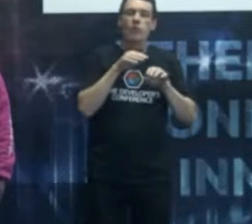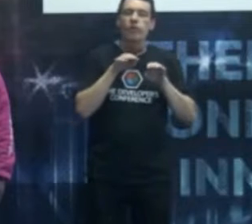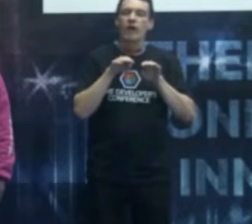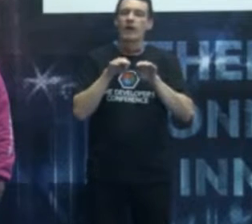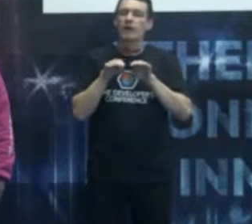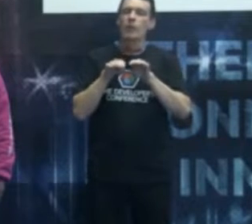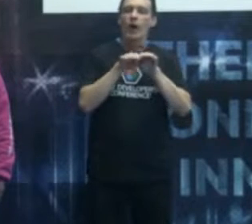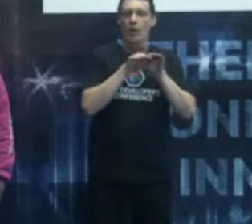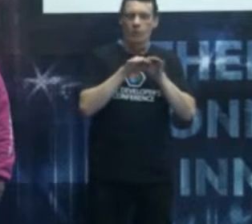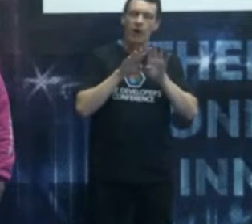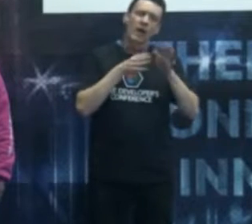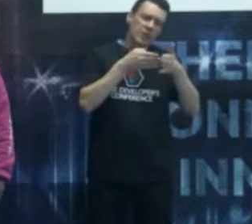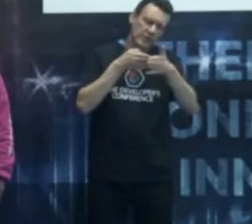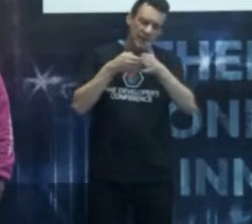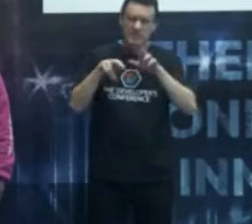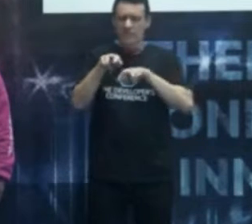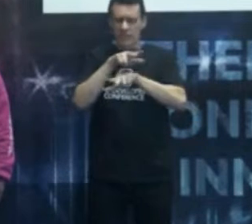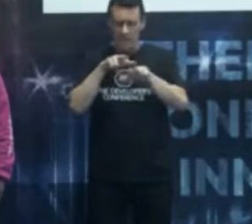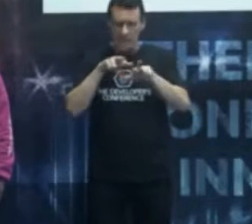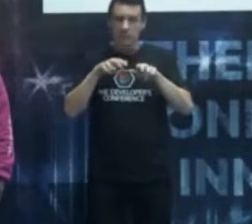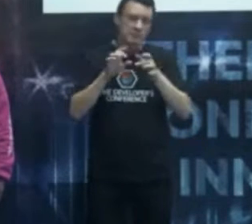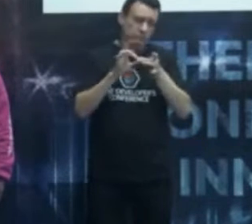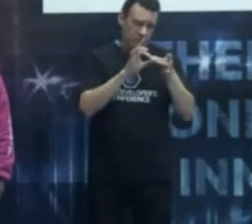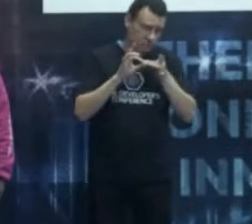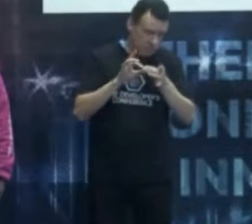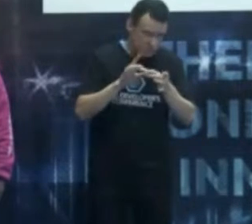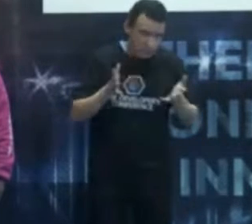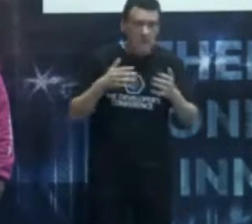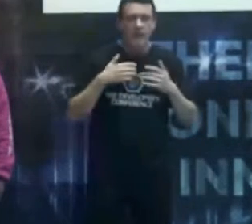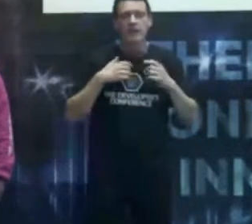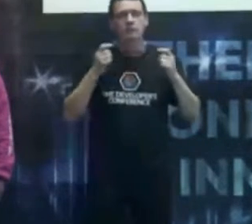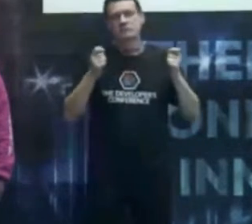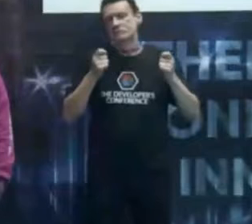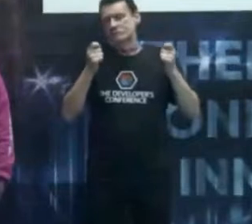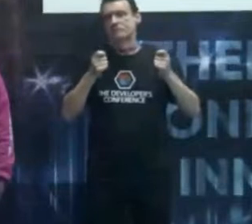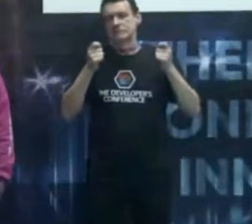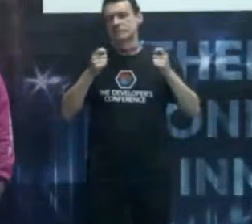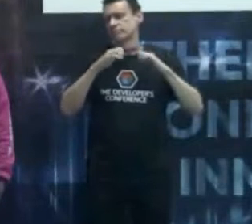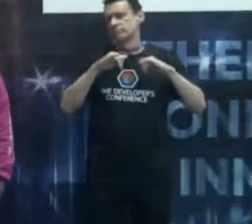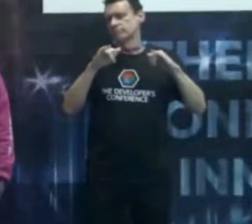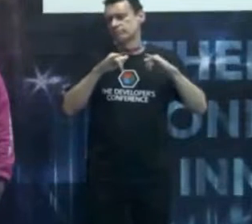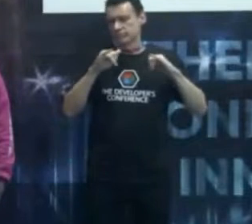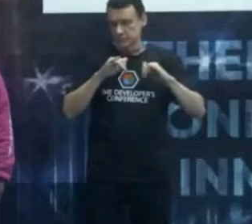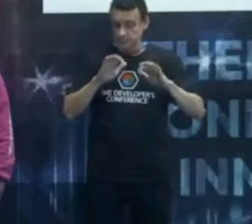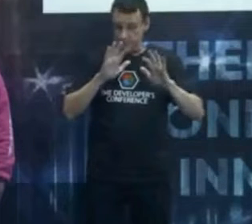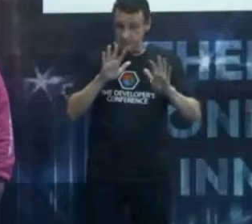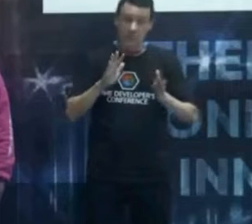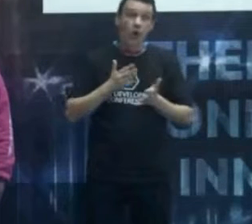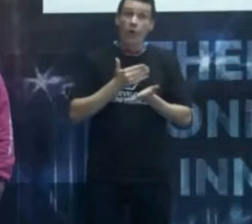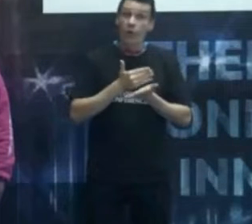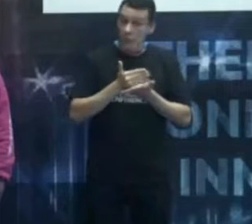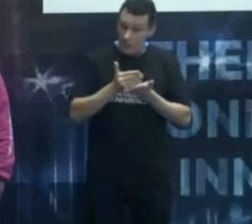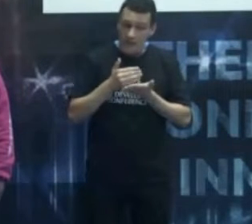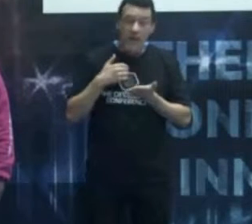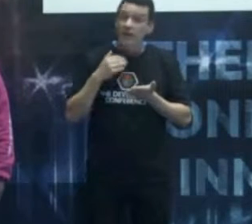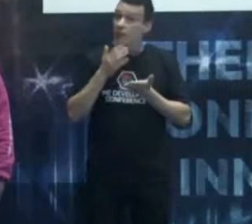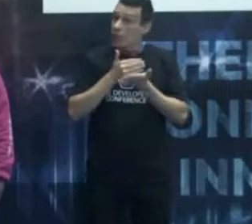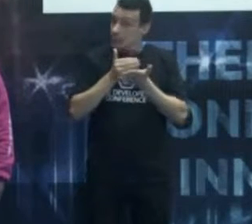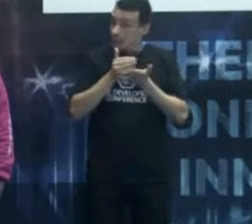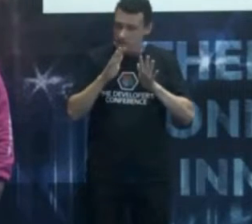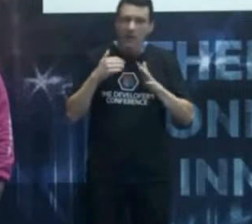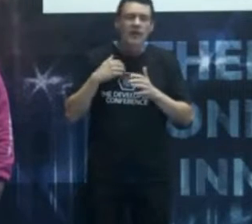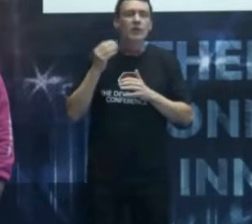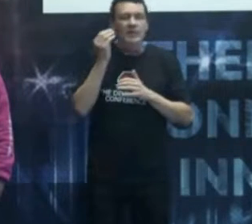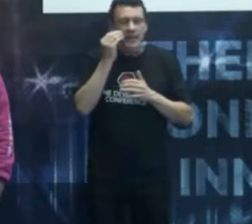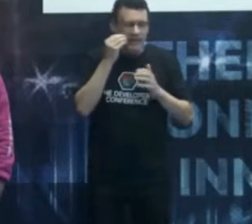iguais, precisam trabalhar juntas, eu tenho muito isso. E no início eu ficava muito tentando descobrir, através de literatura e